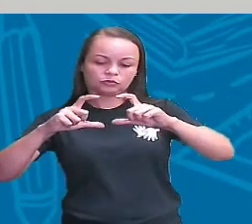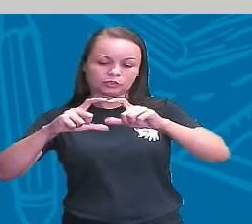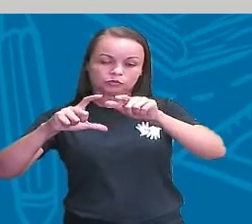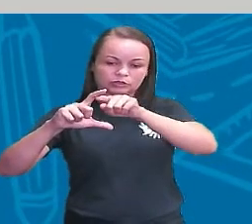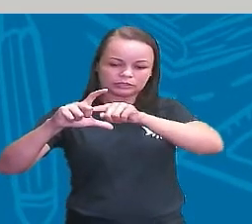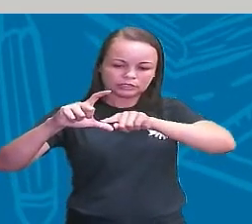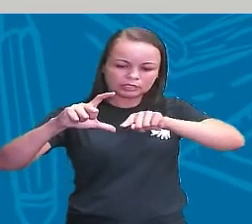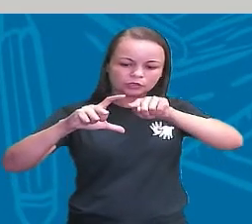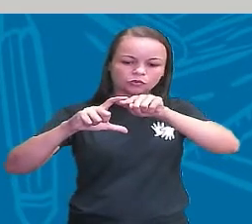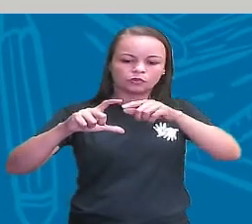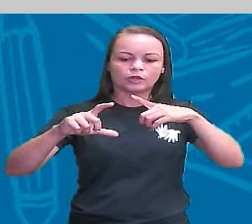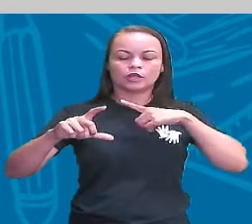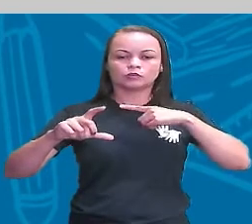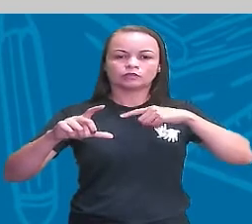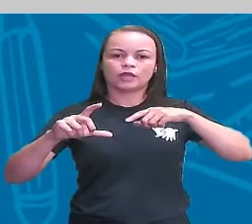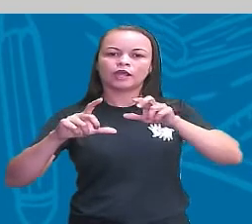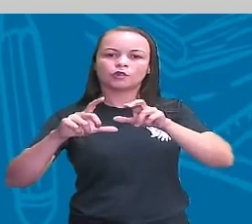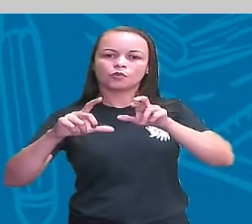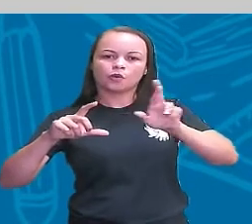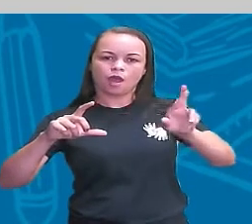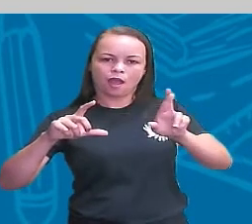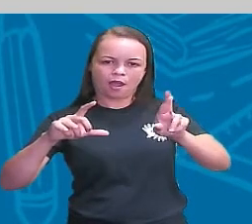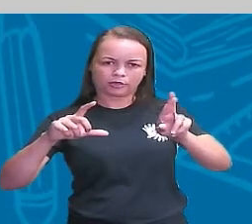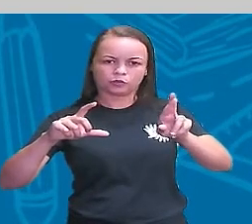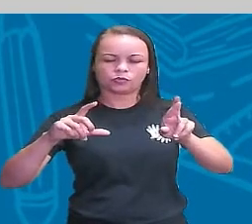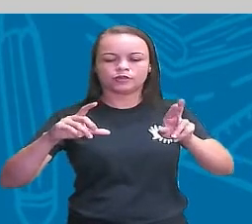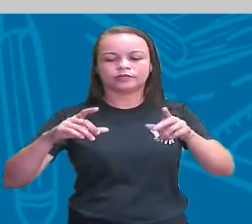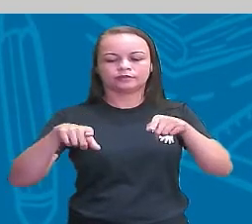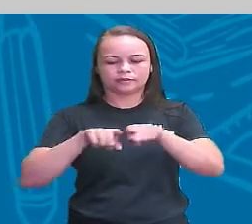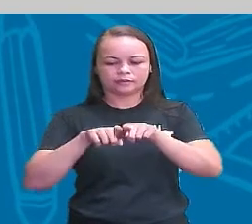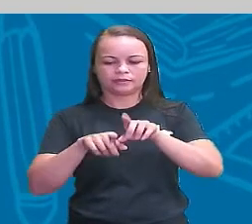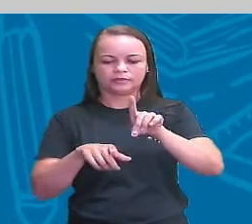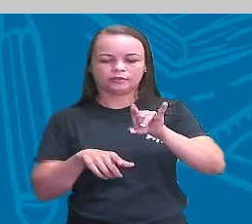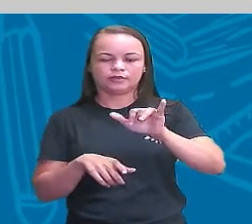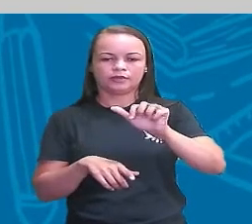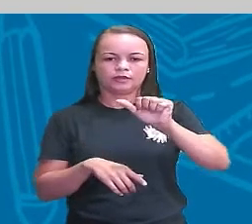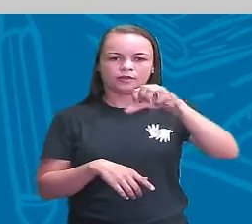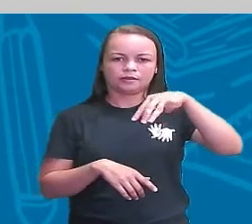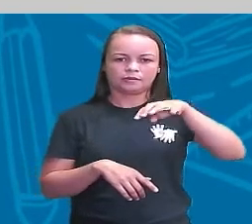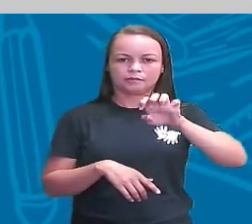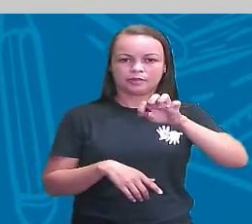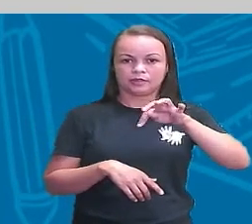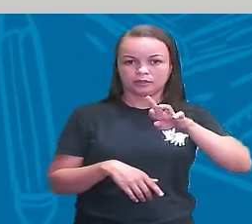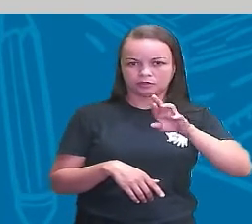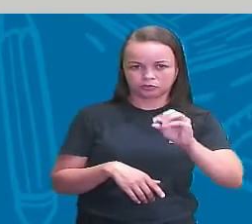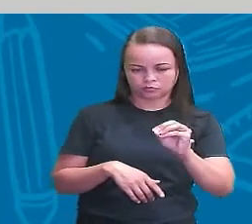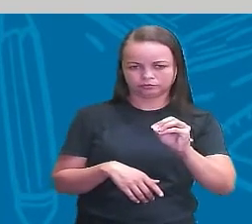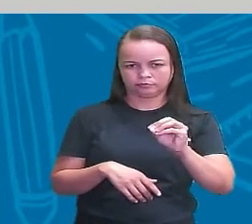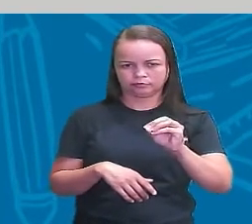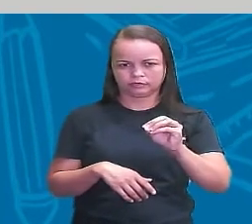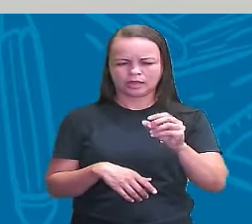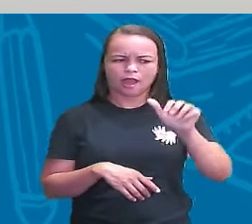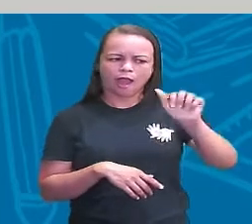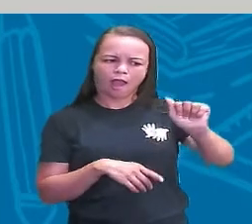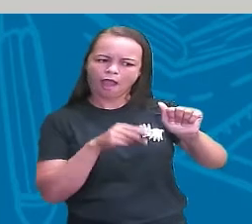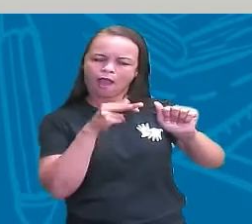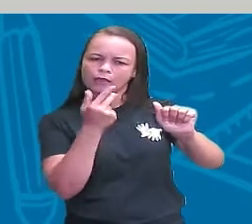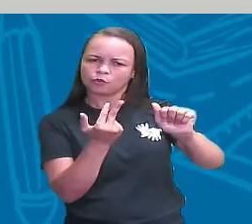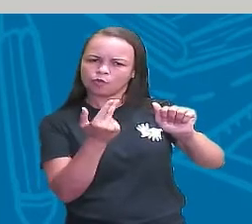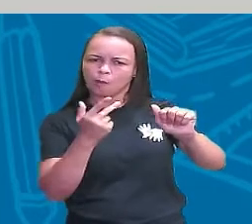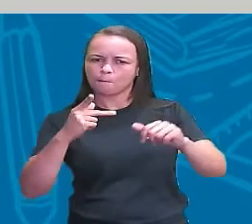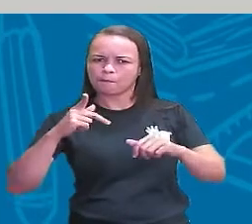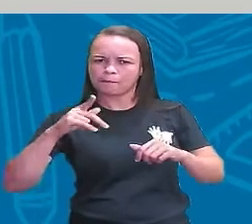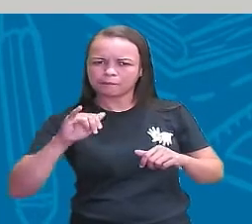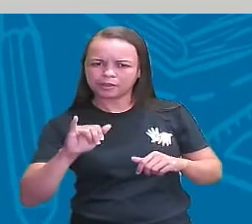o diâmetro aqui no meio, tá? Então, ó, A é igual a π. Π, tá? E o que é